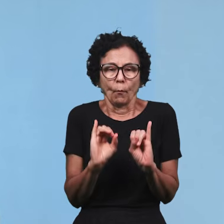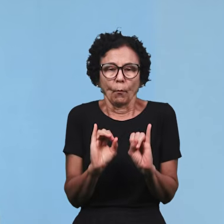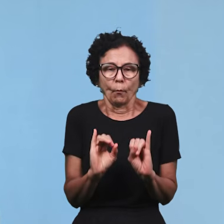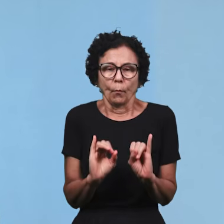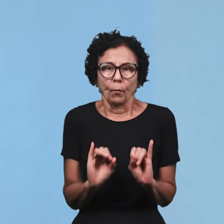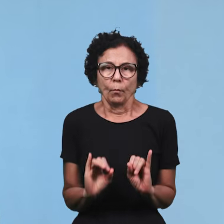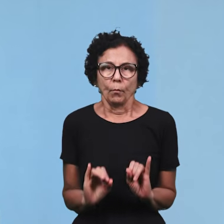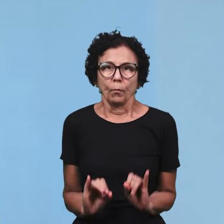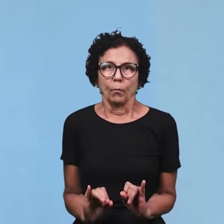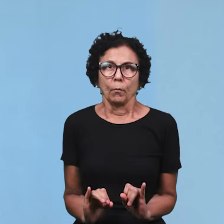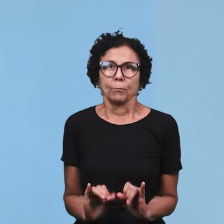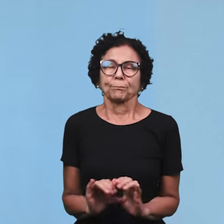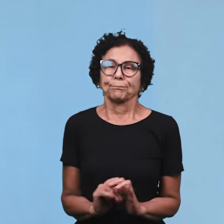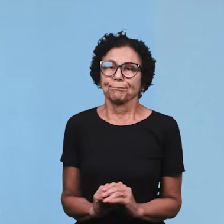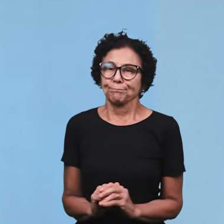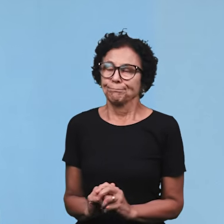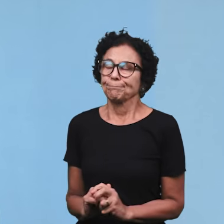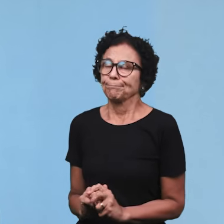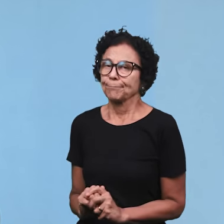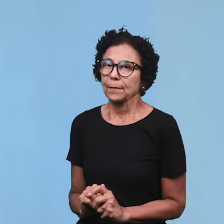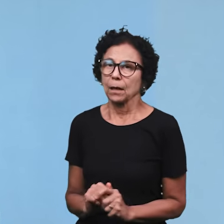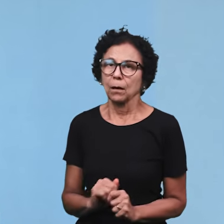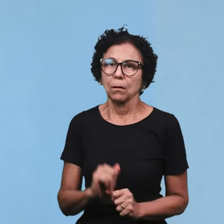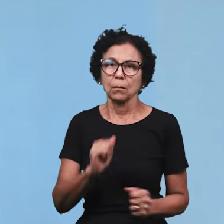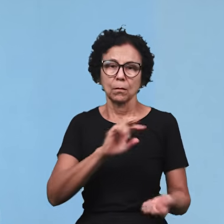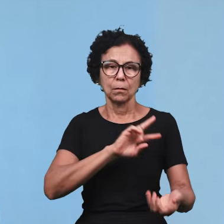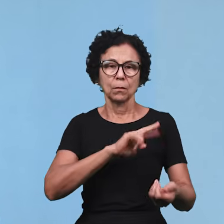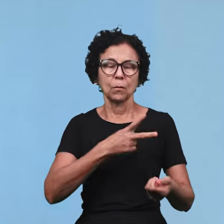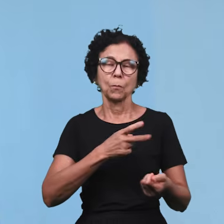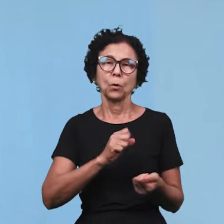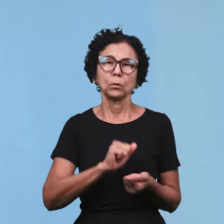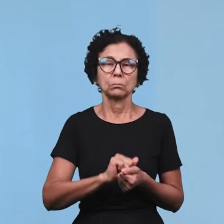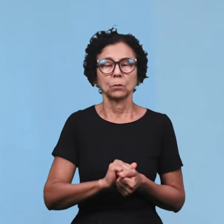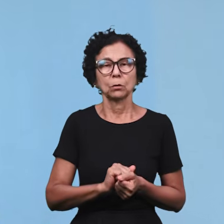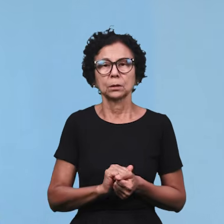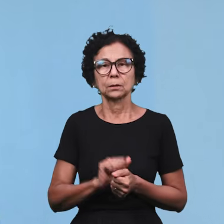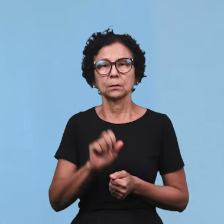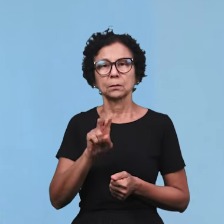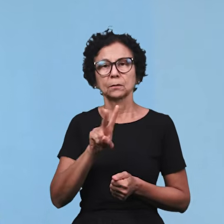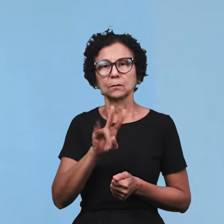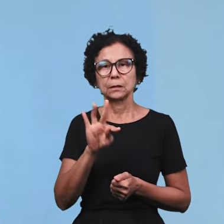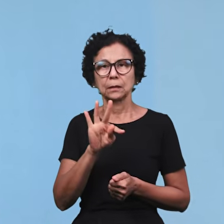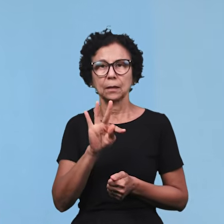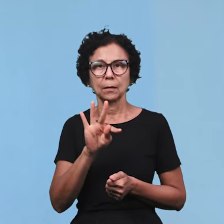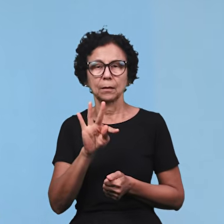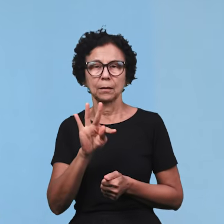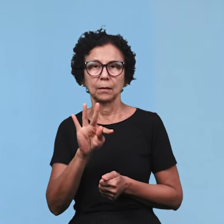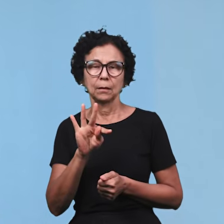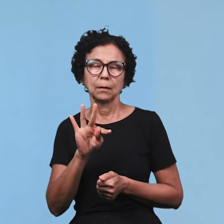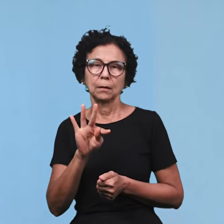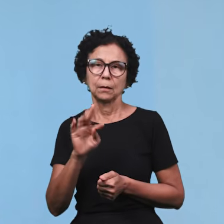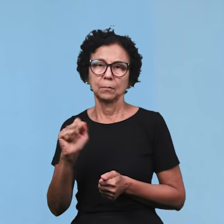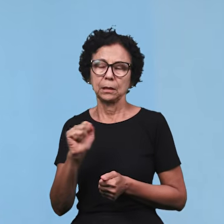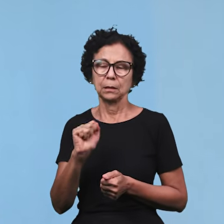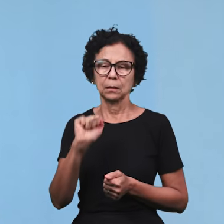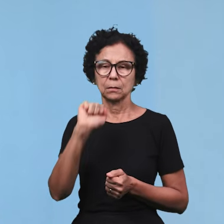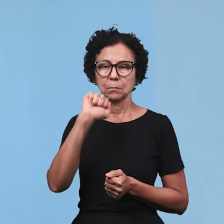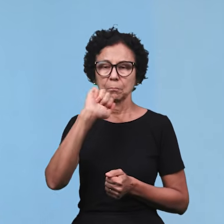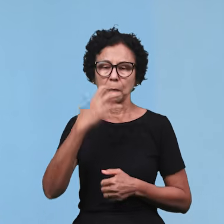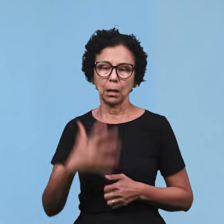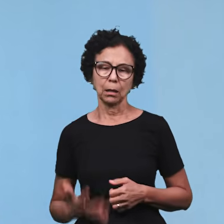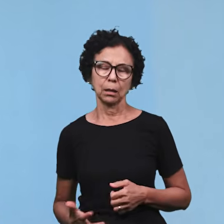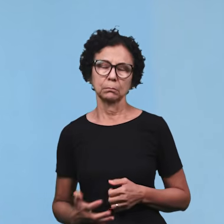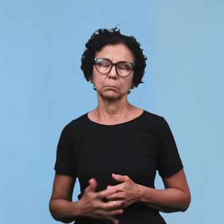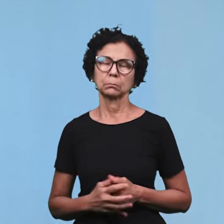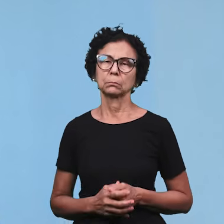num déficit nutritivo muito importante. Então o cabelo acaba sentindo, porque o nosso organismo ele é